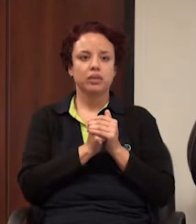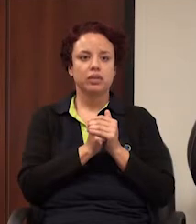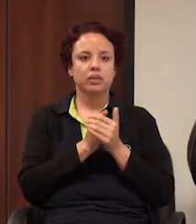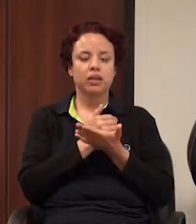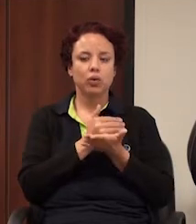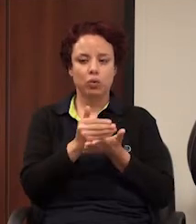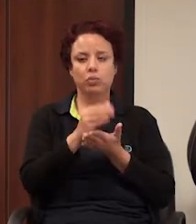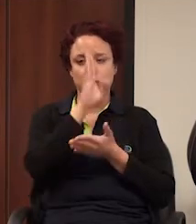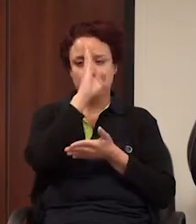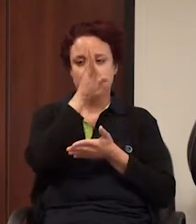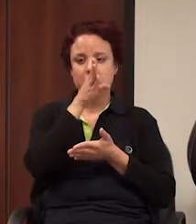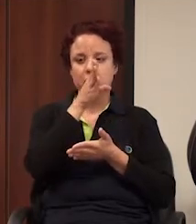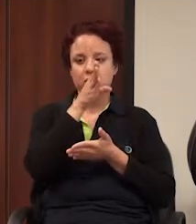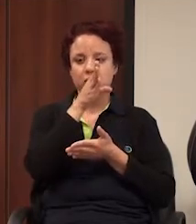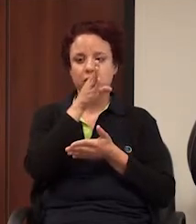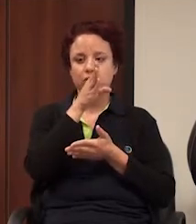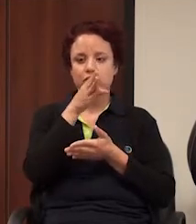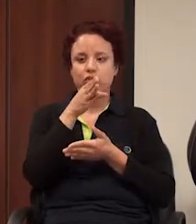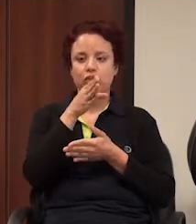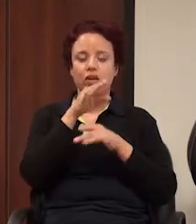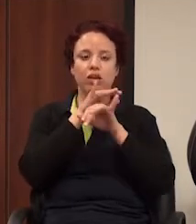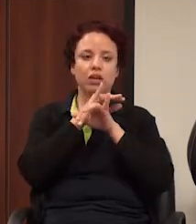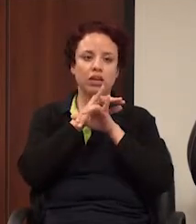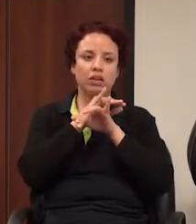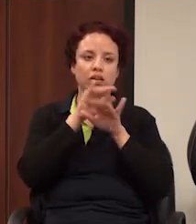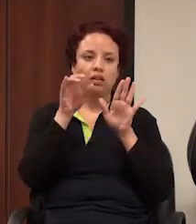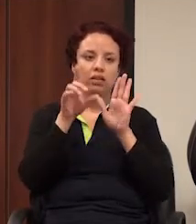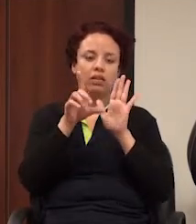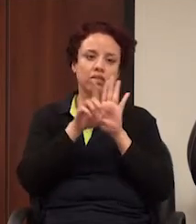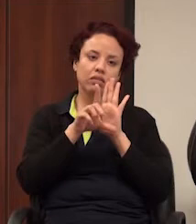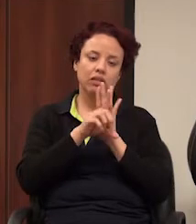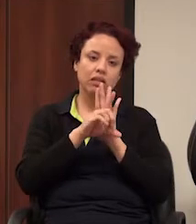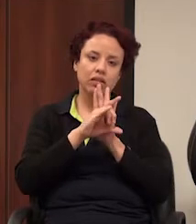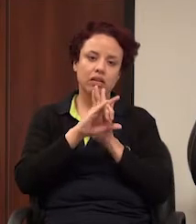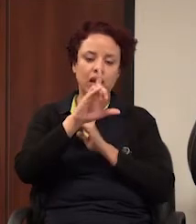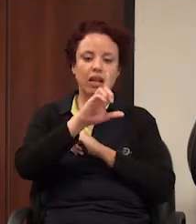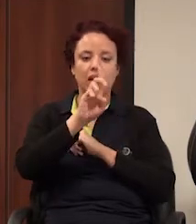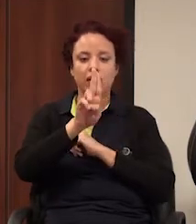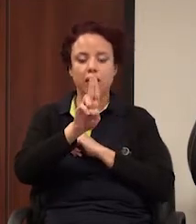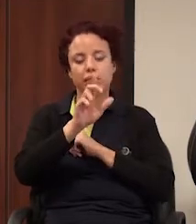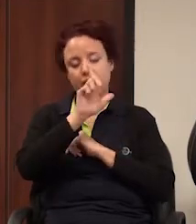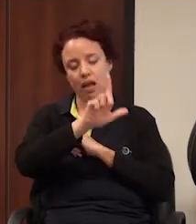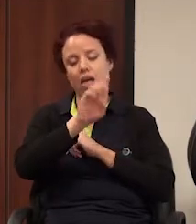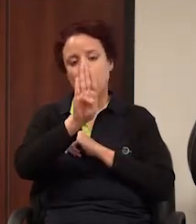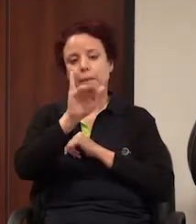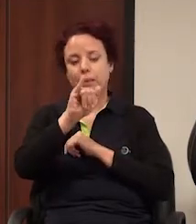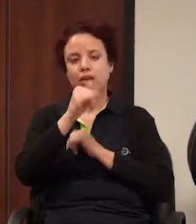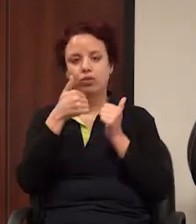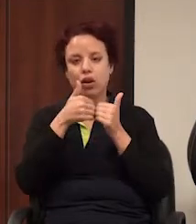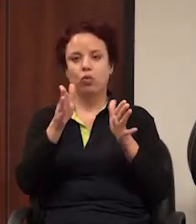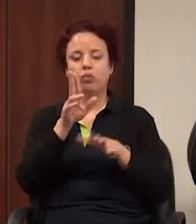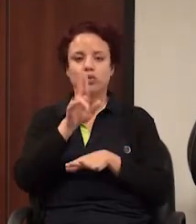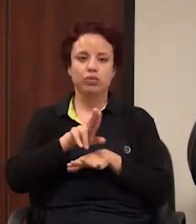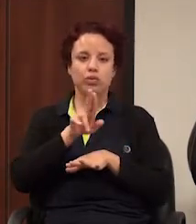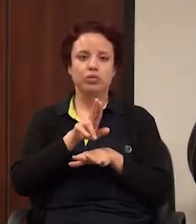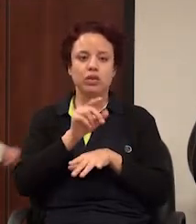começou principalmente a partir da promulgação e da entrada em vigor da Lei Brasileira de Inclusão, É um